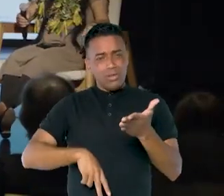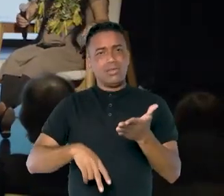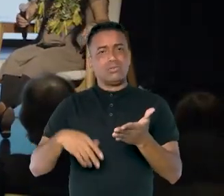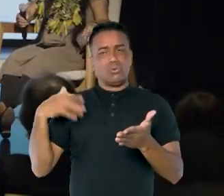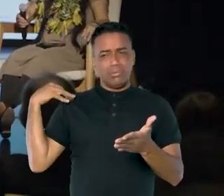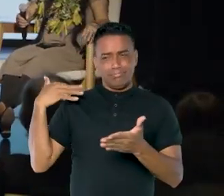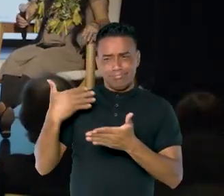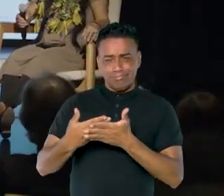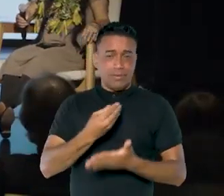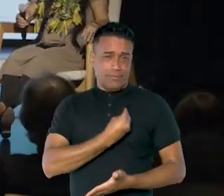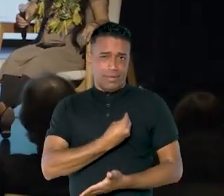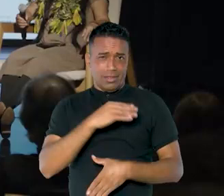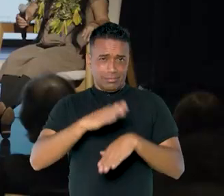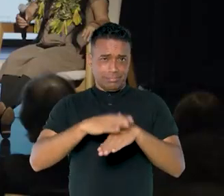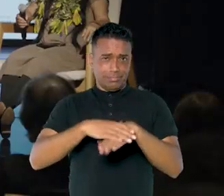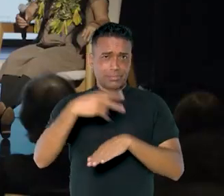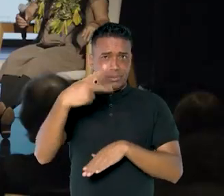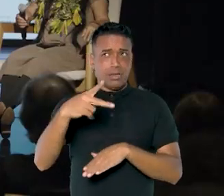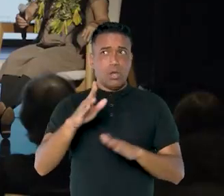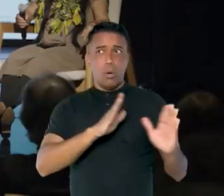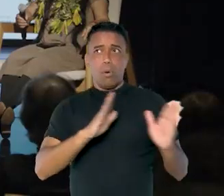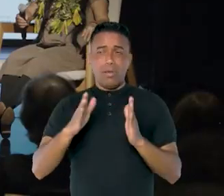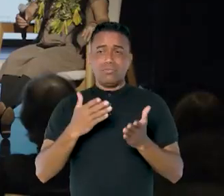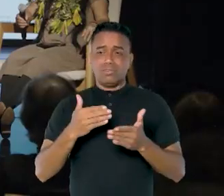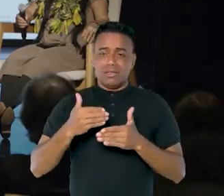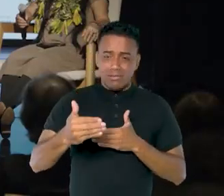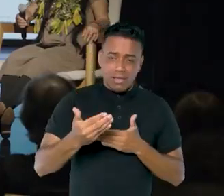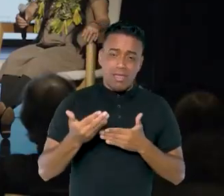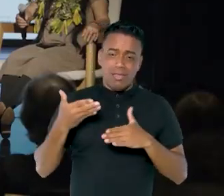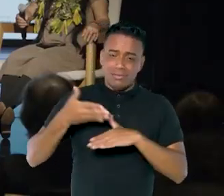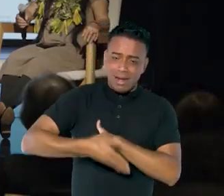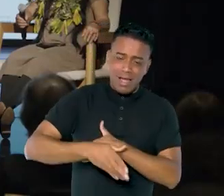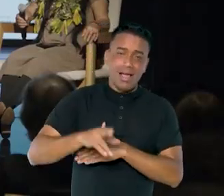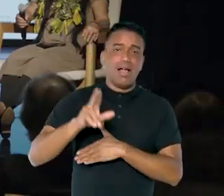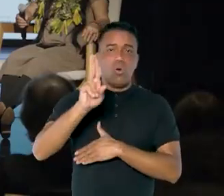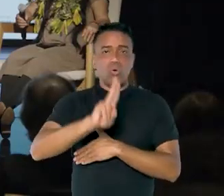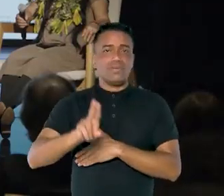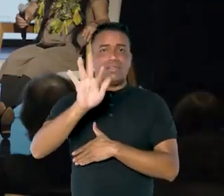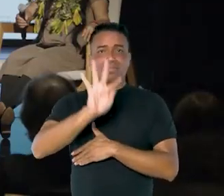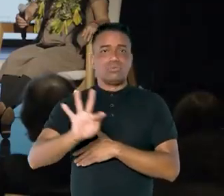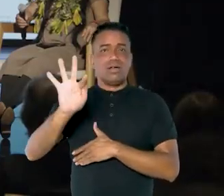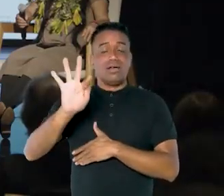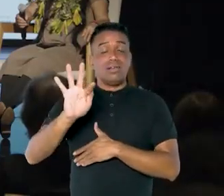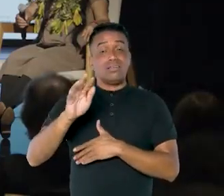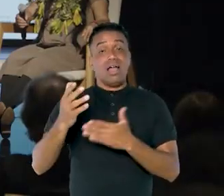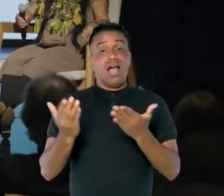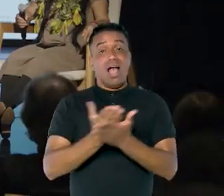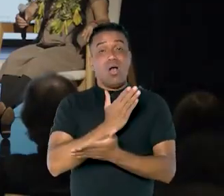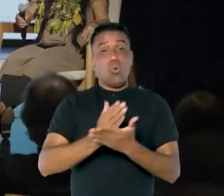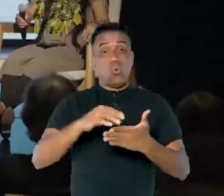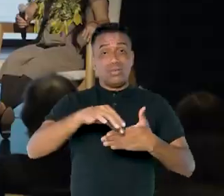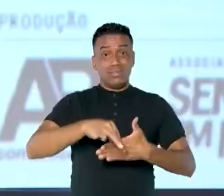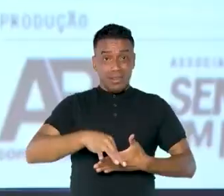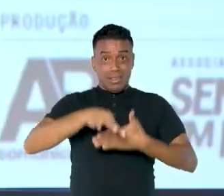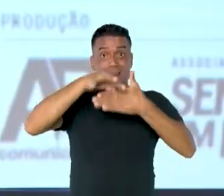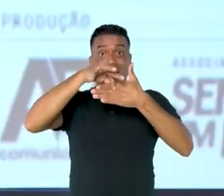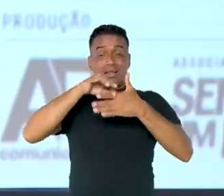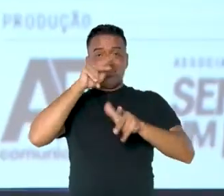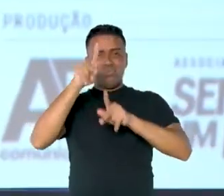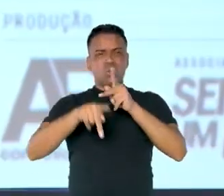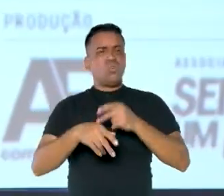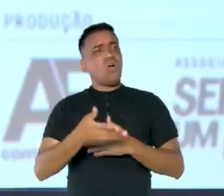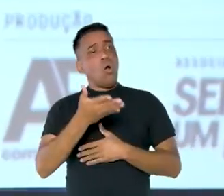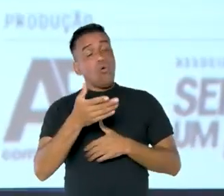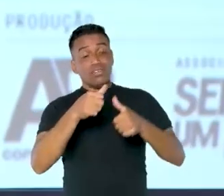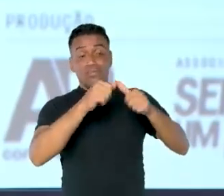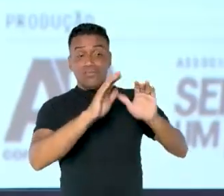trajetória que, no momento que você decide começar a estudar, ir para a universidade, você ouve de algumas lideranças também do seu povo assim: ou você